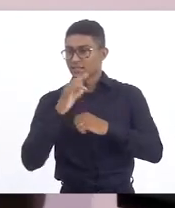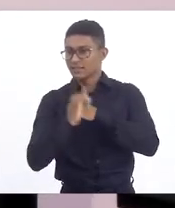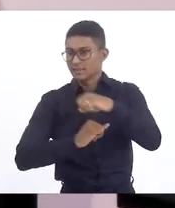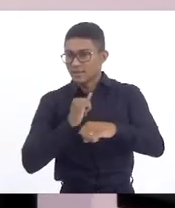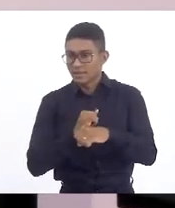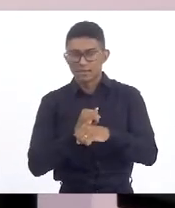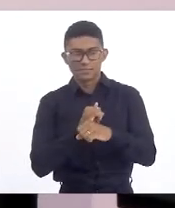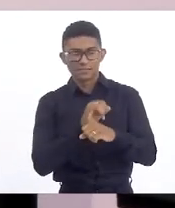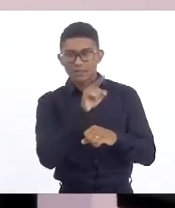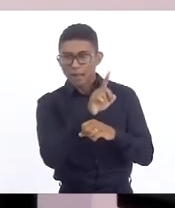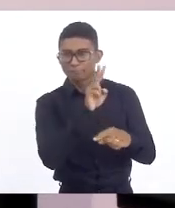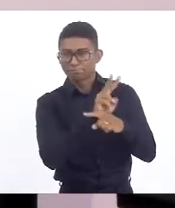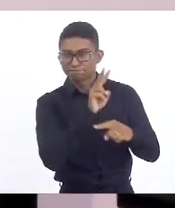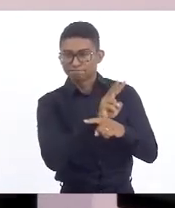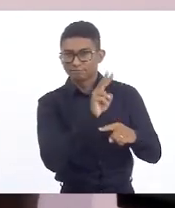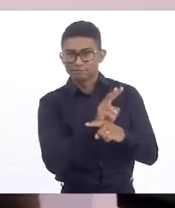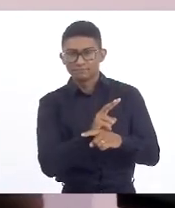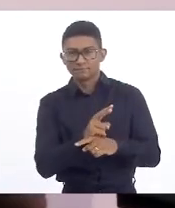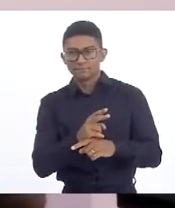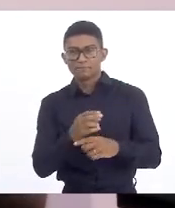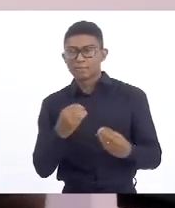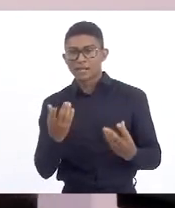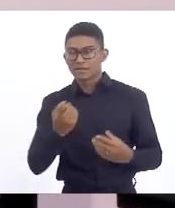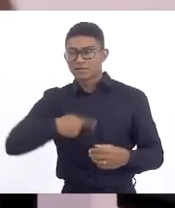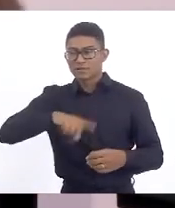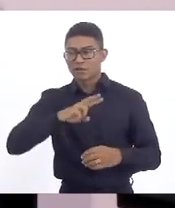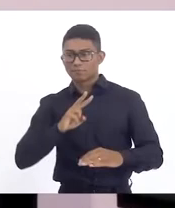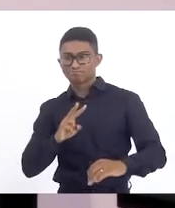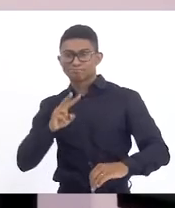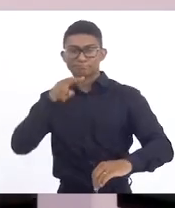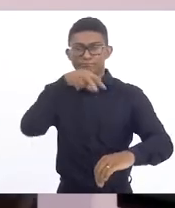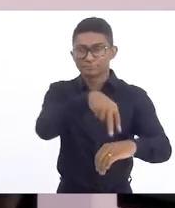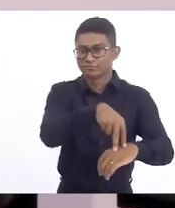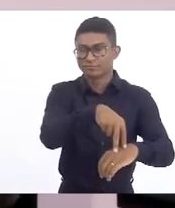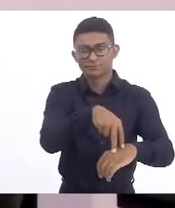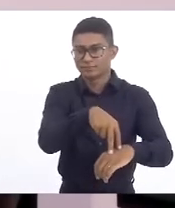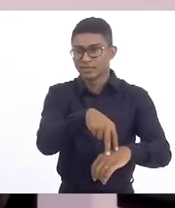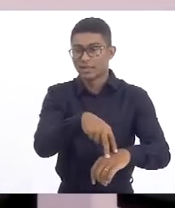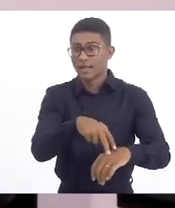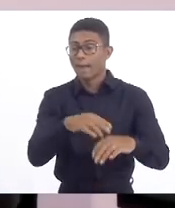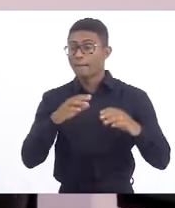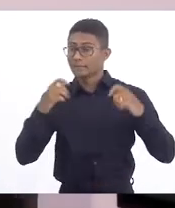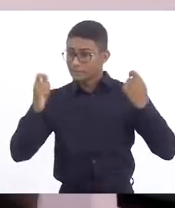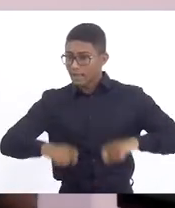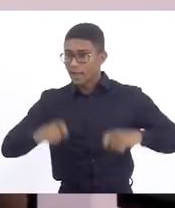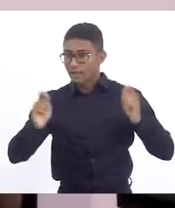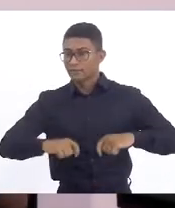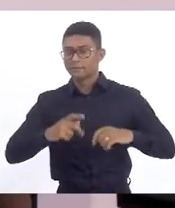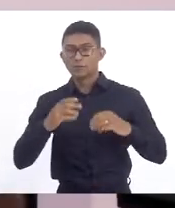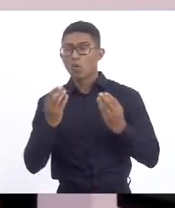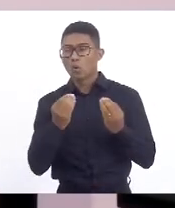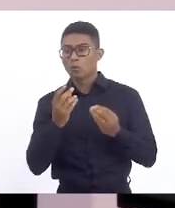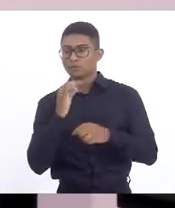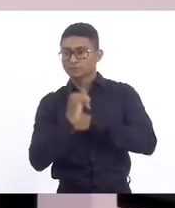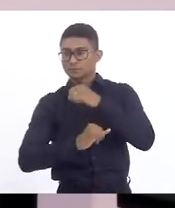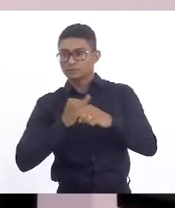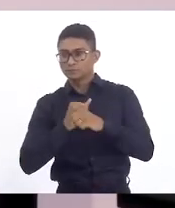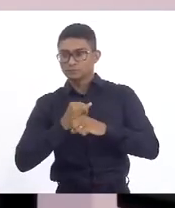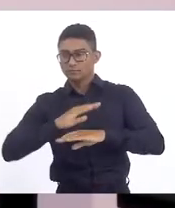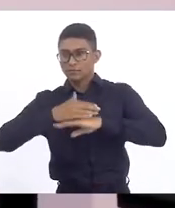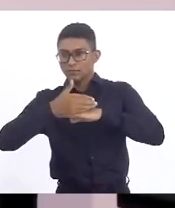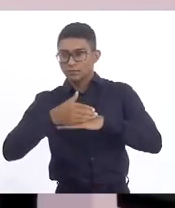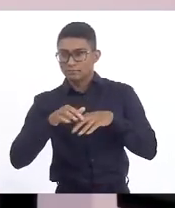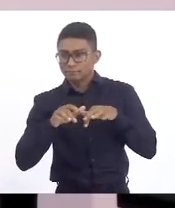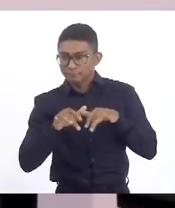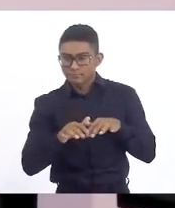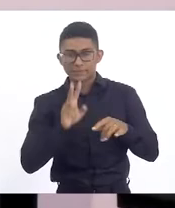nem ir à Lagoa do Guandu. A cada 15 minutos nós vamos ter os indicadores online para saber se há possibilidade de surgimento da geosmina ou não. Isso